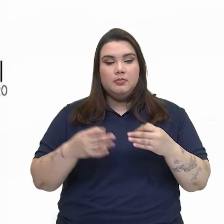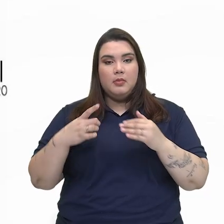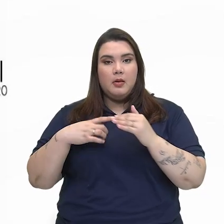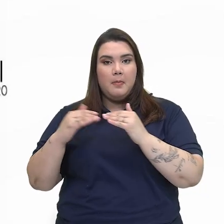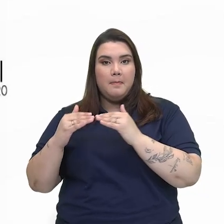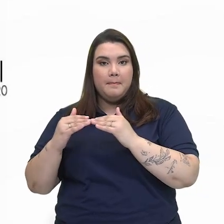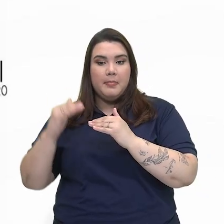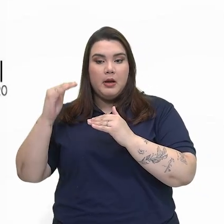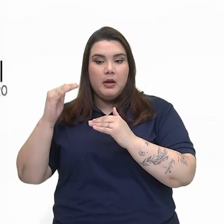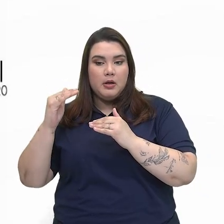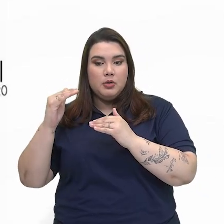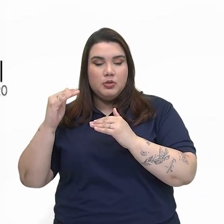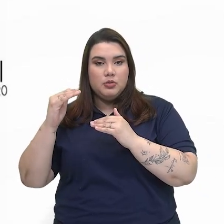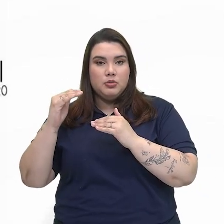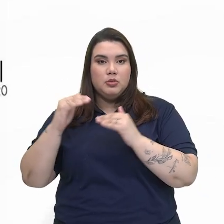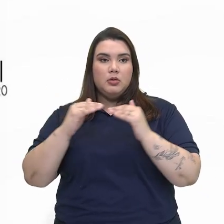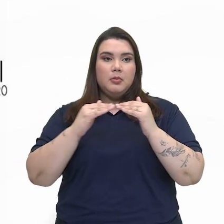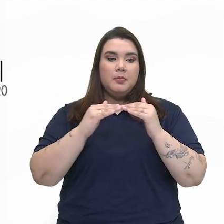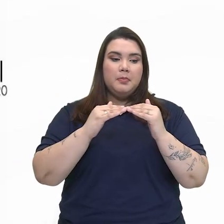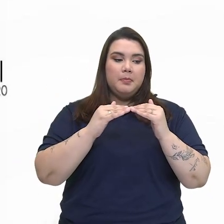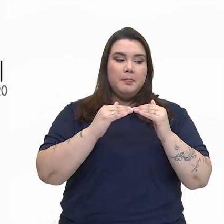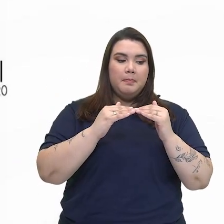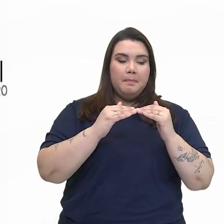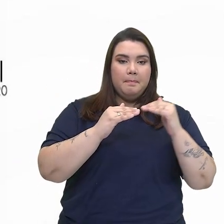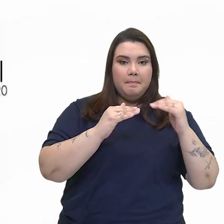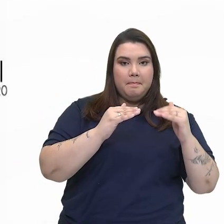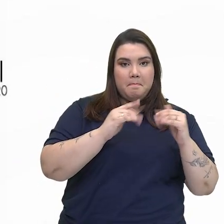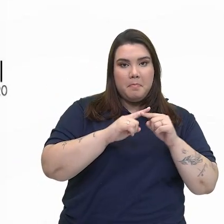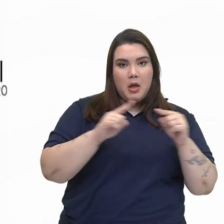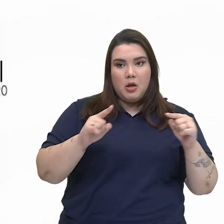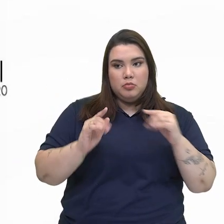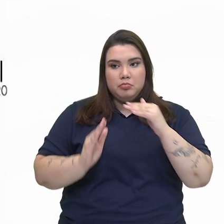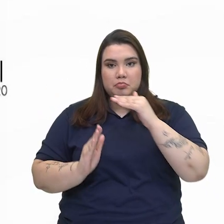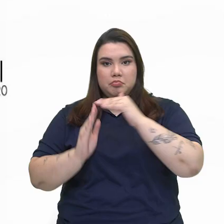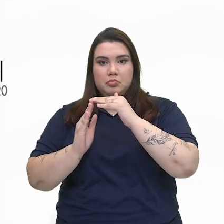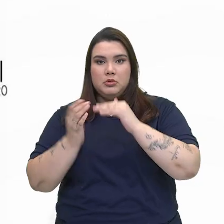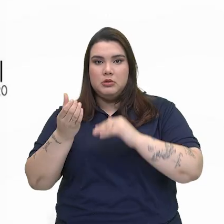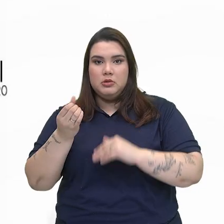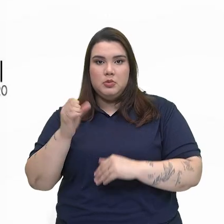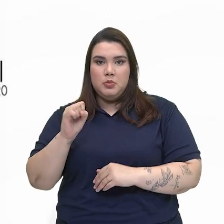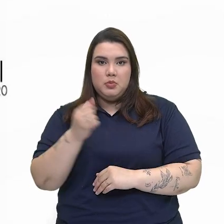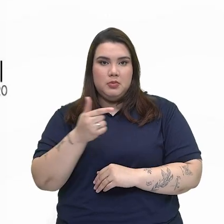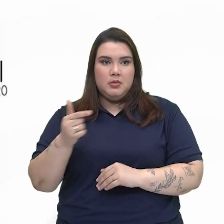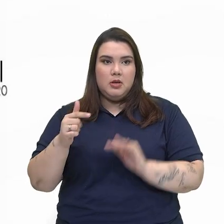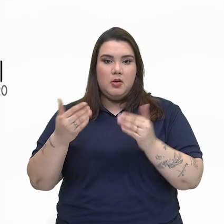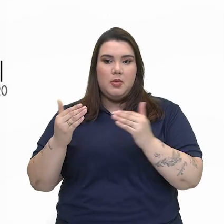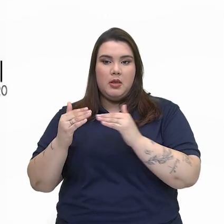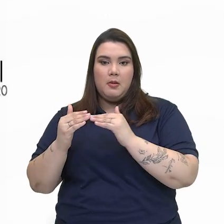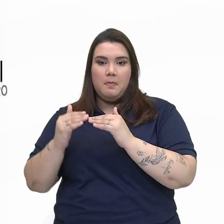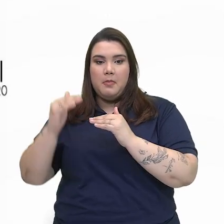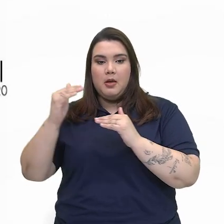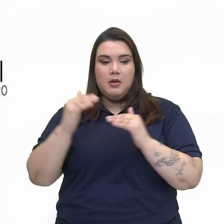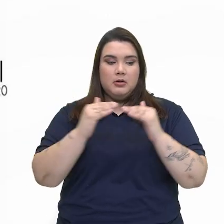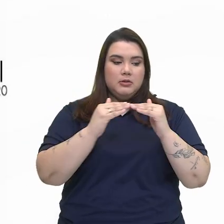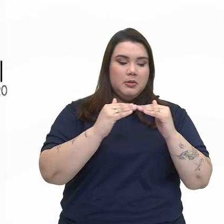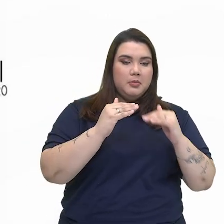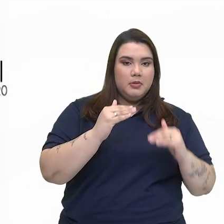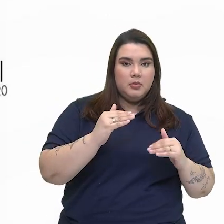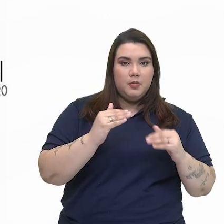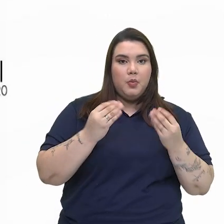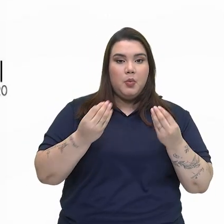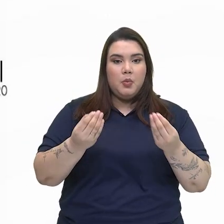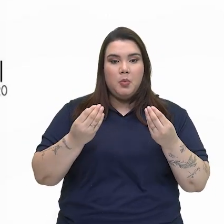pouco de 67, mas não chega até 68. E aí, como é que eu